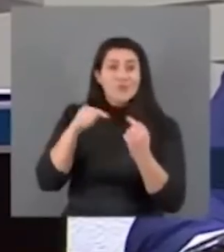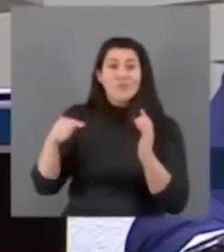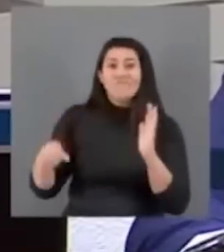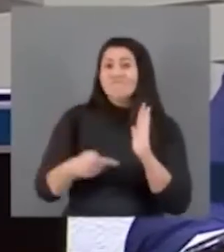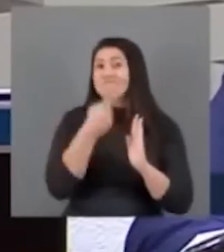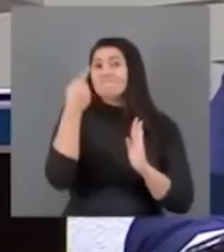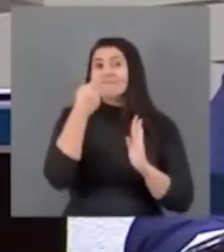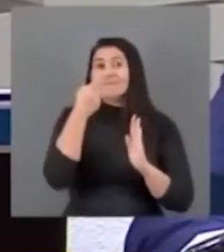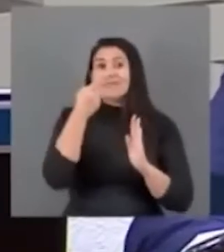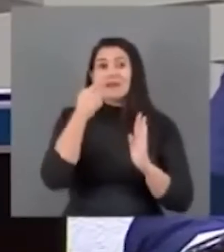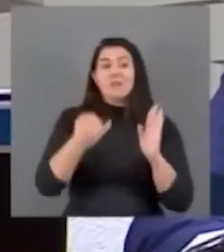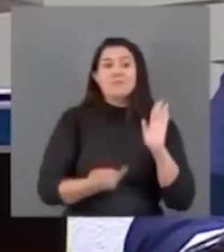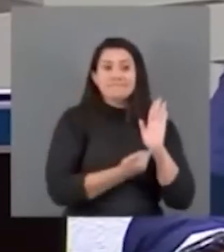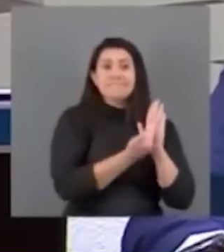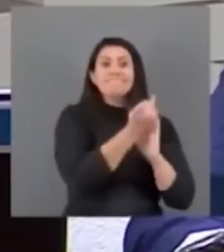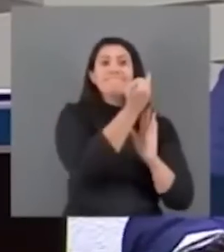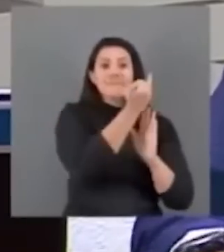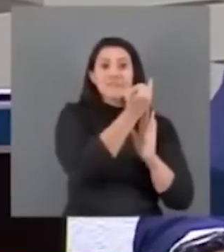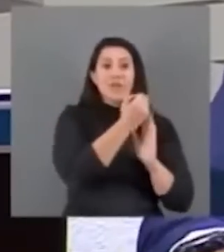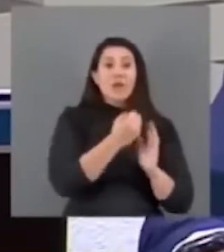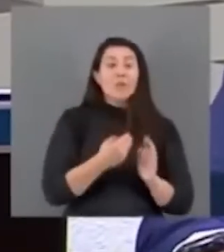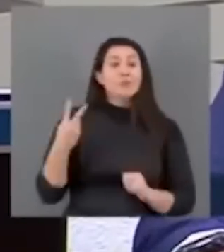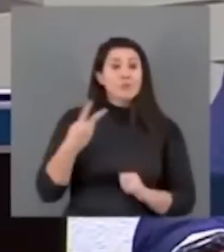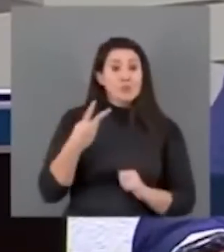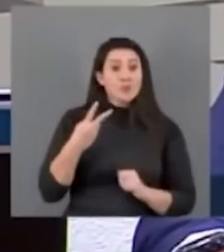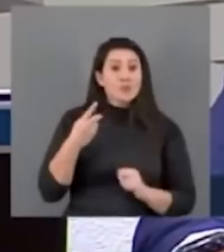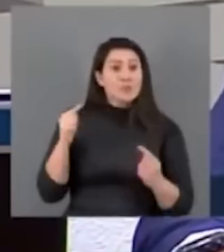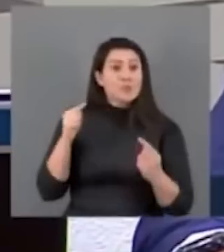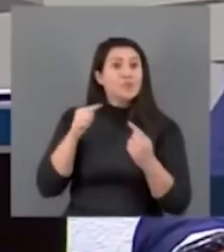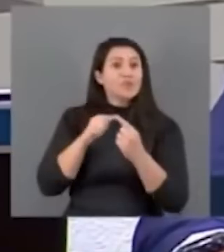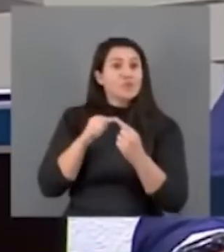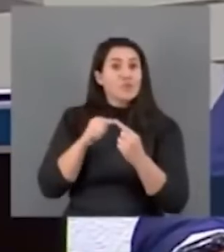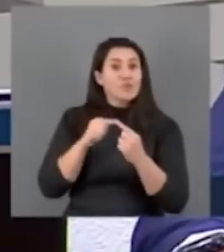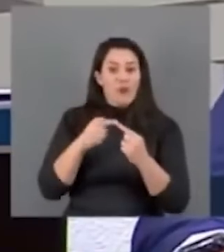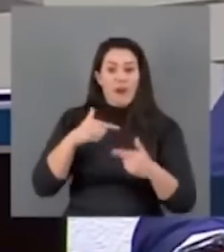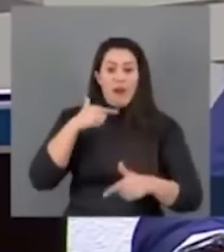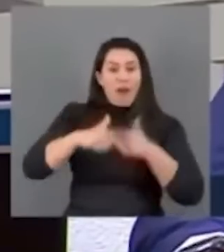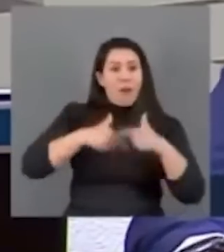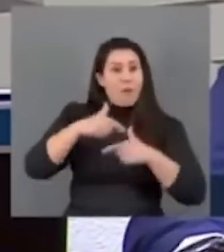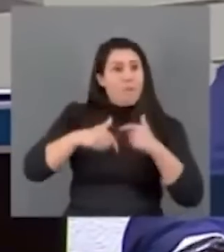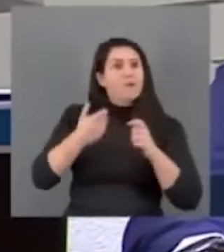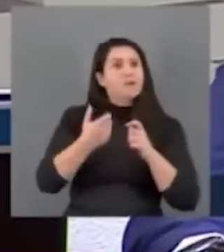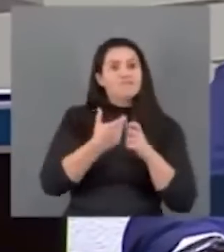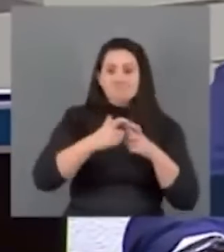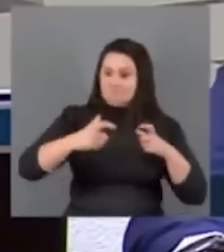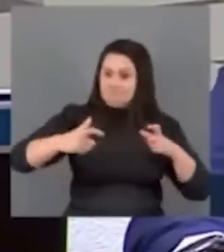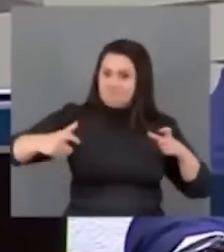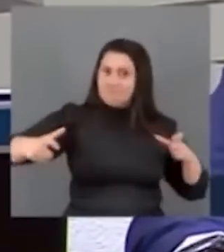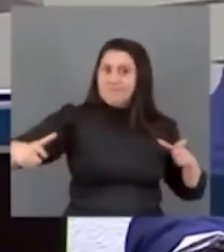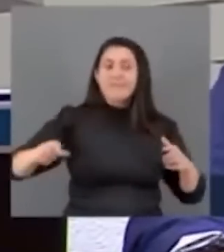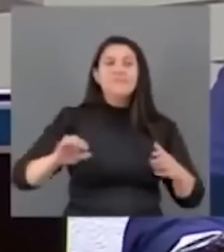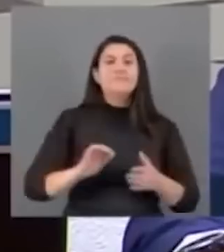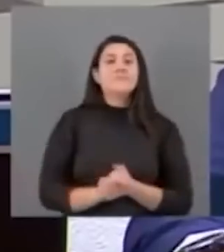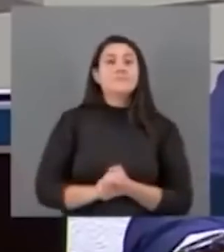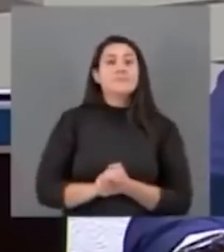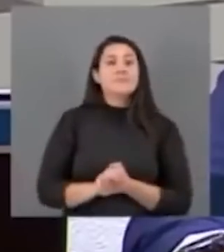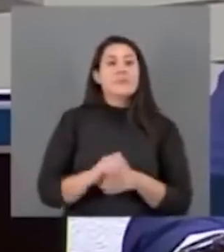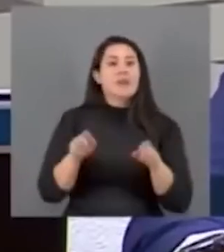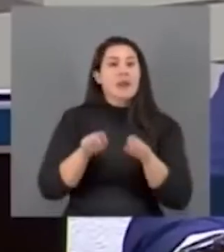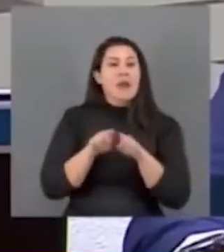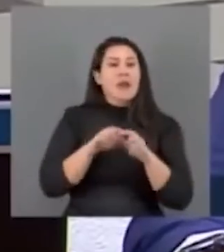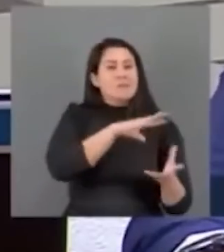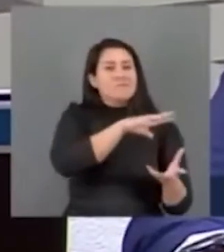de suavização e fomentar o emprego nós olhamos todas as variáveis em relação ao cenário internacional ser subjetivo